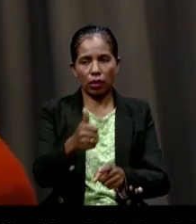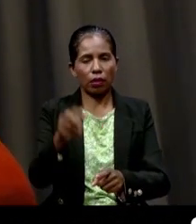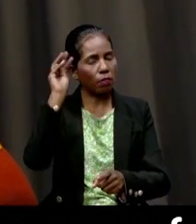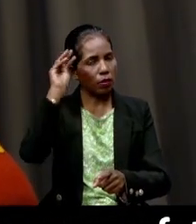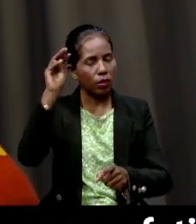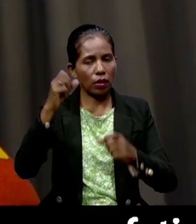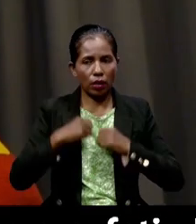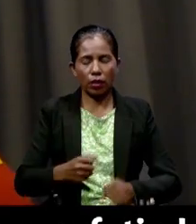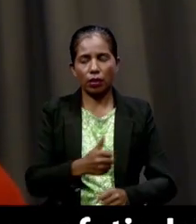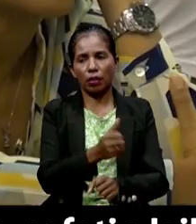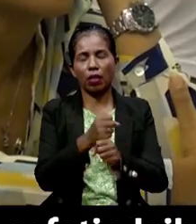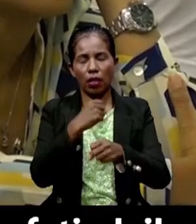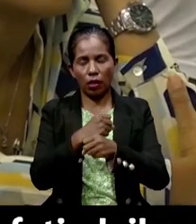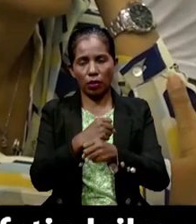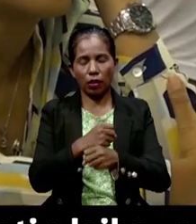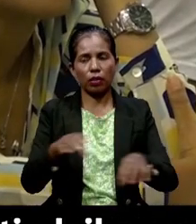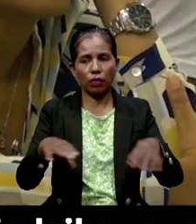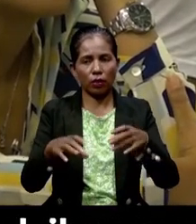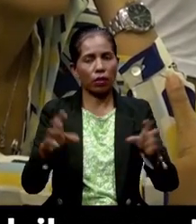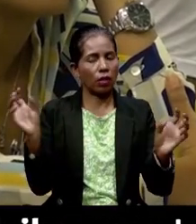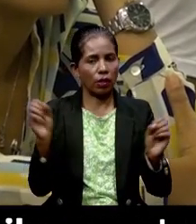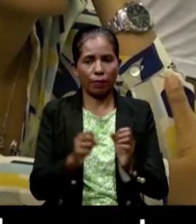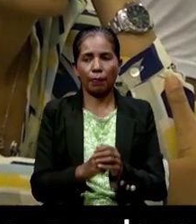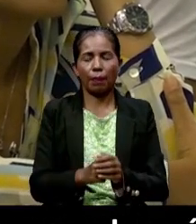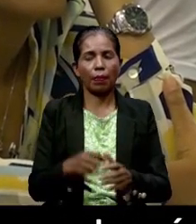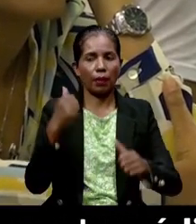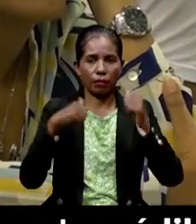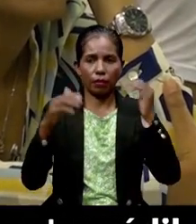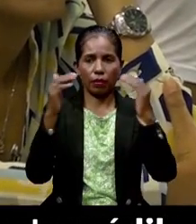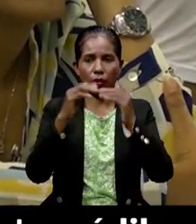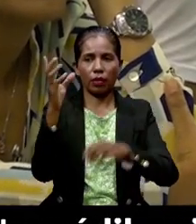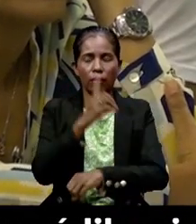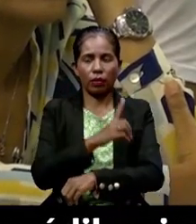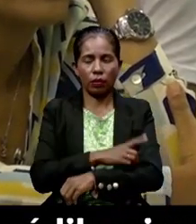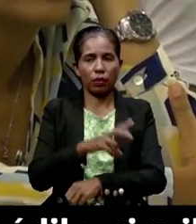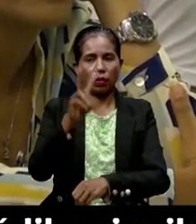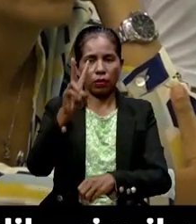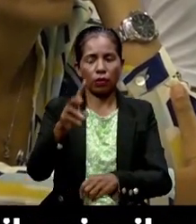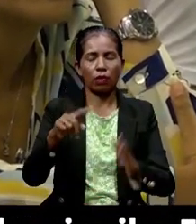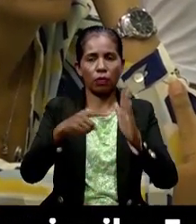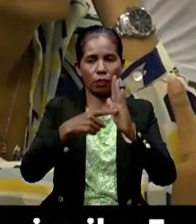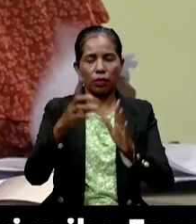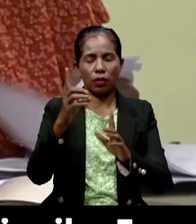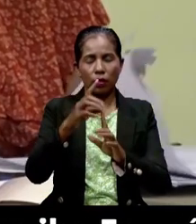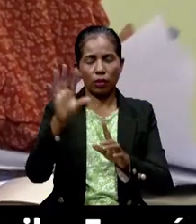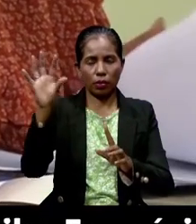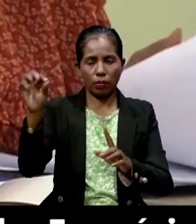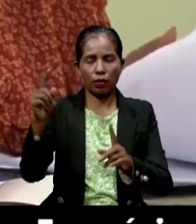sabe sira, idida kalu ne papel kalai. Atividade workshop ne se halau durante loran rua, hahusi loran sia